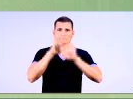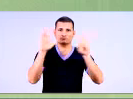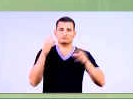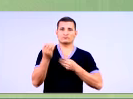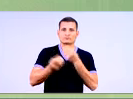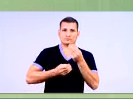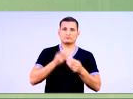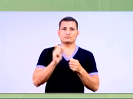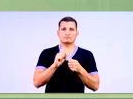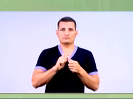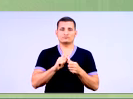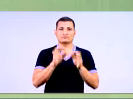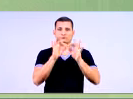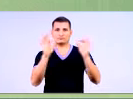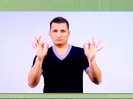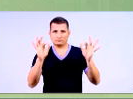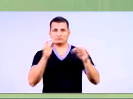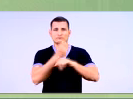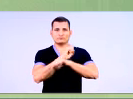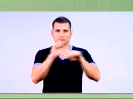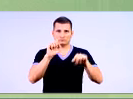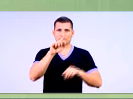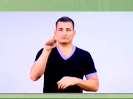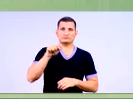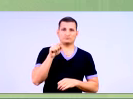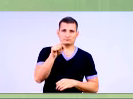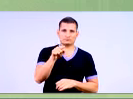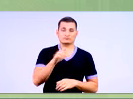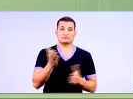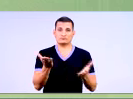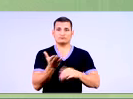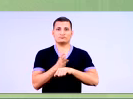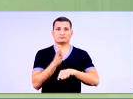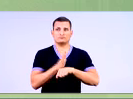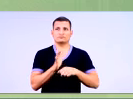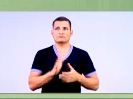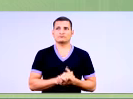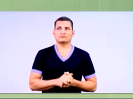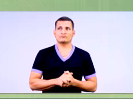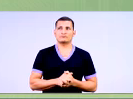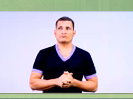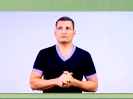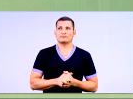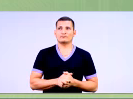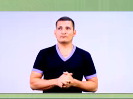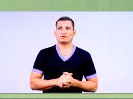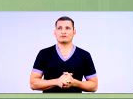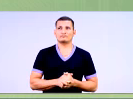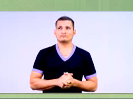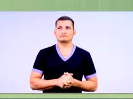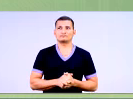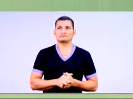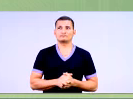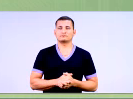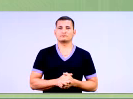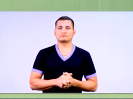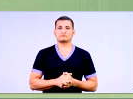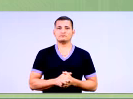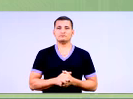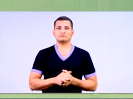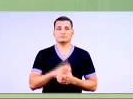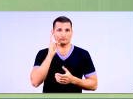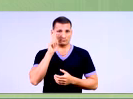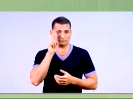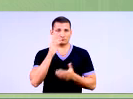a forma negativa e interrogativa. Vamos à prática. A primeira, lembrando que estamos estudando futuro